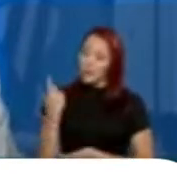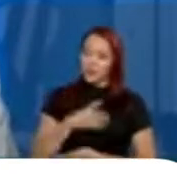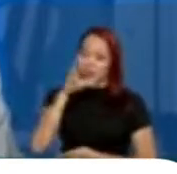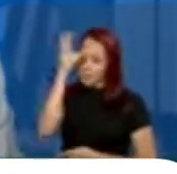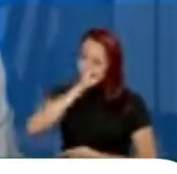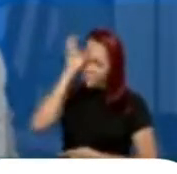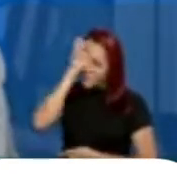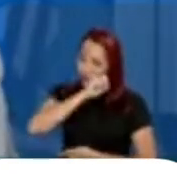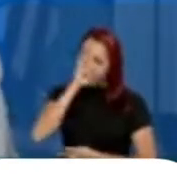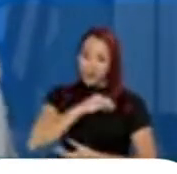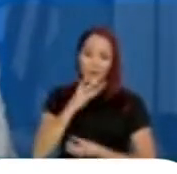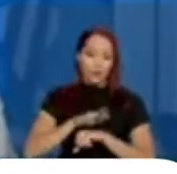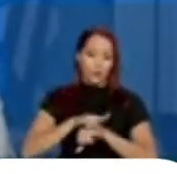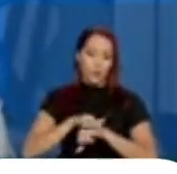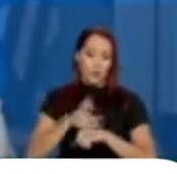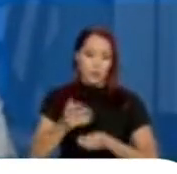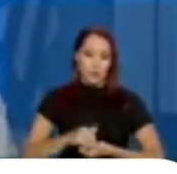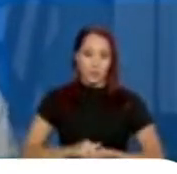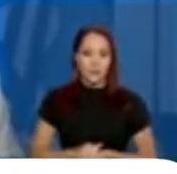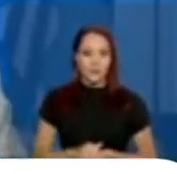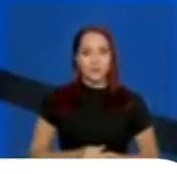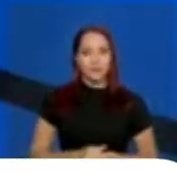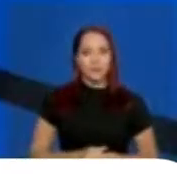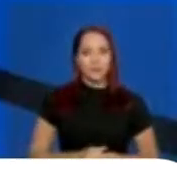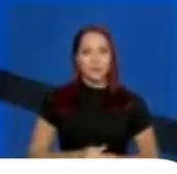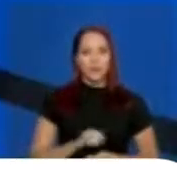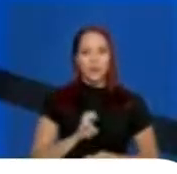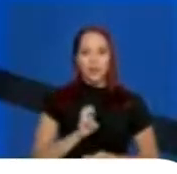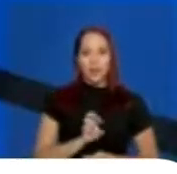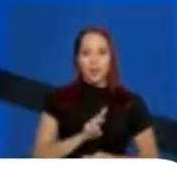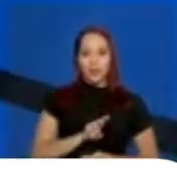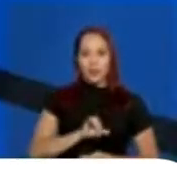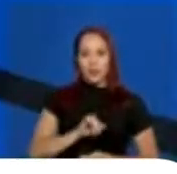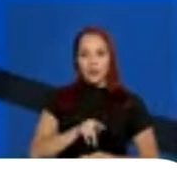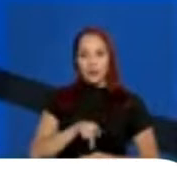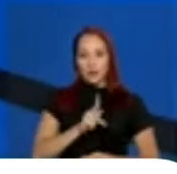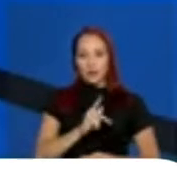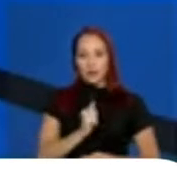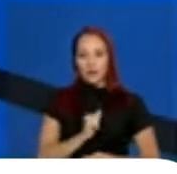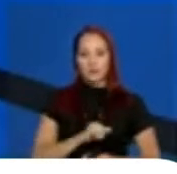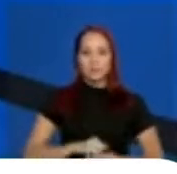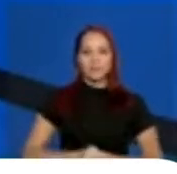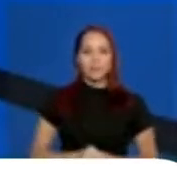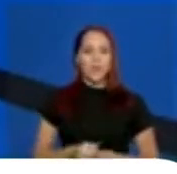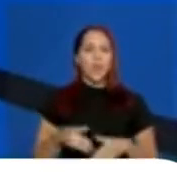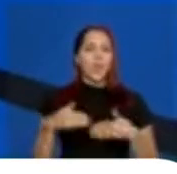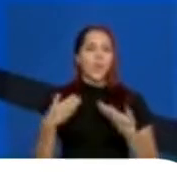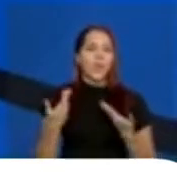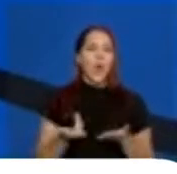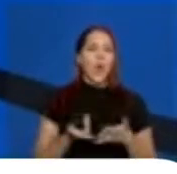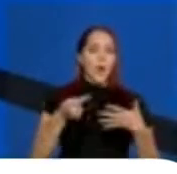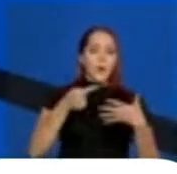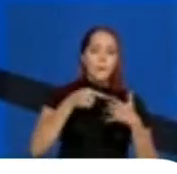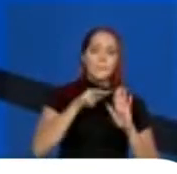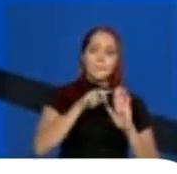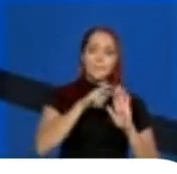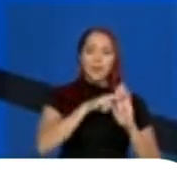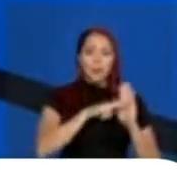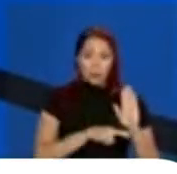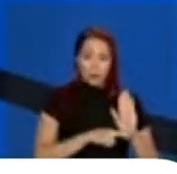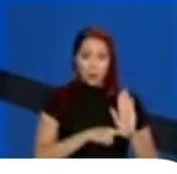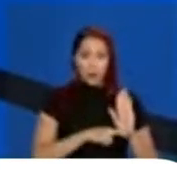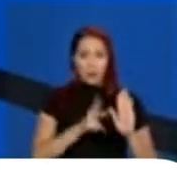carro andando. Obrigado, Renato. Érica Alcântara, Jornal Ouvidor. Qual o protocolo de atendimento aos pacientes